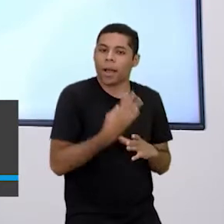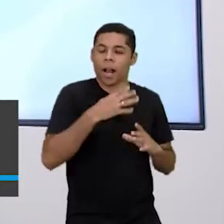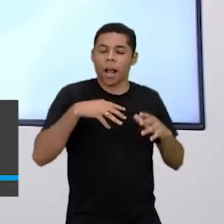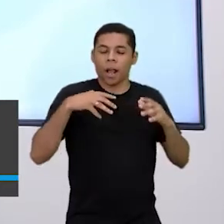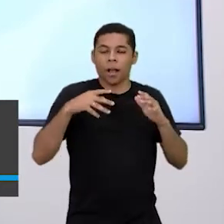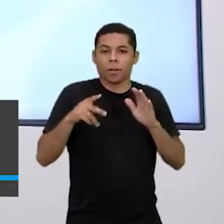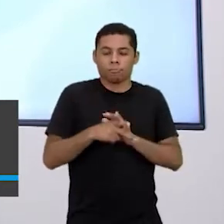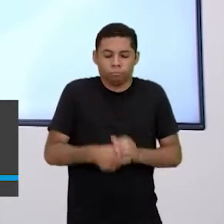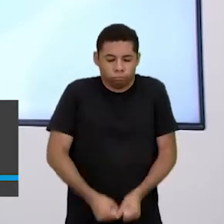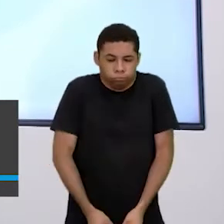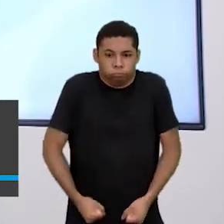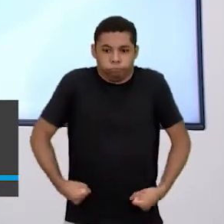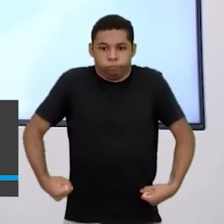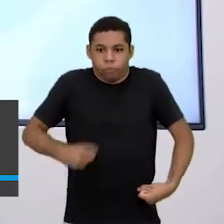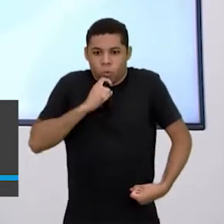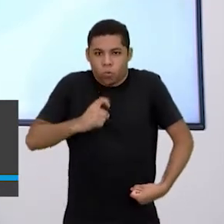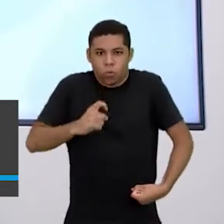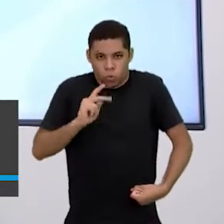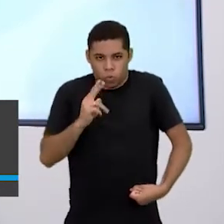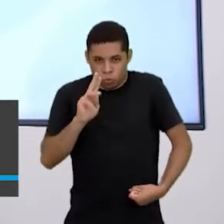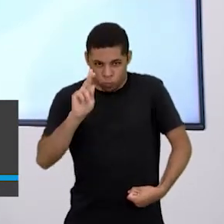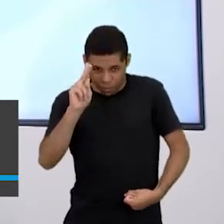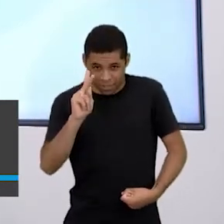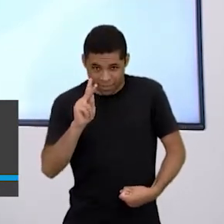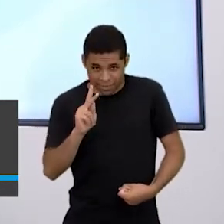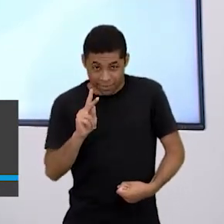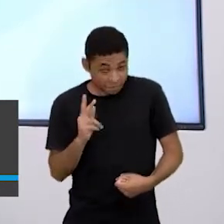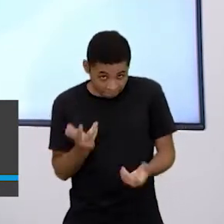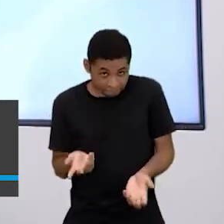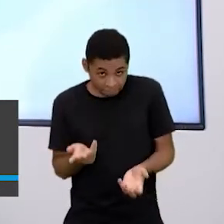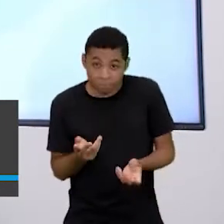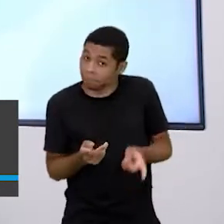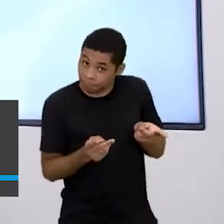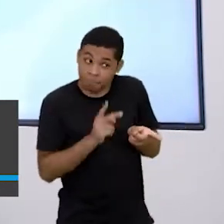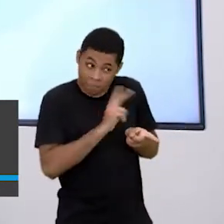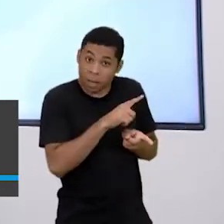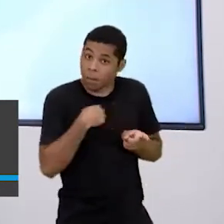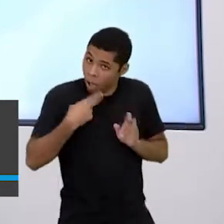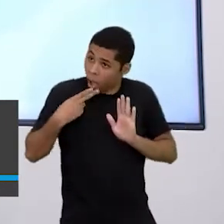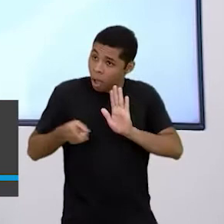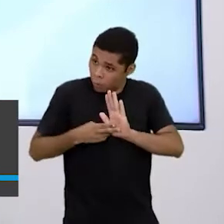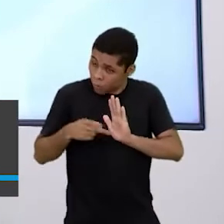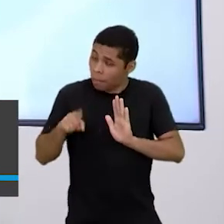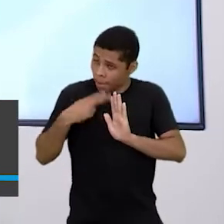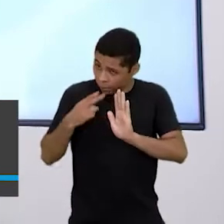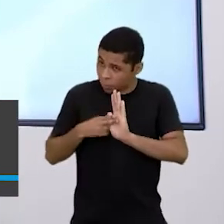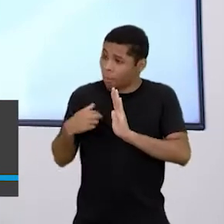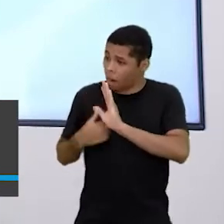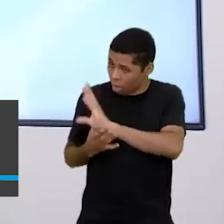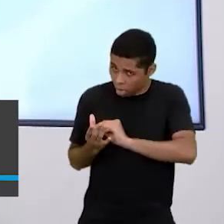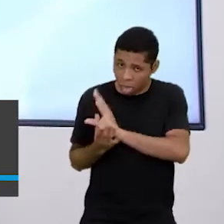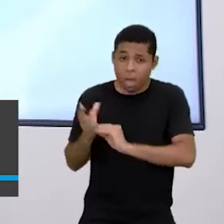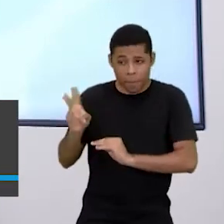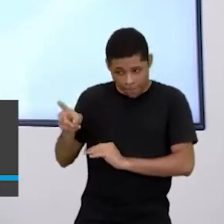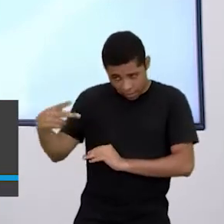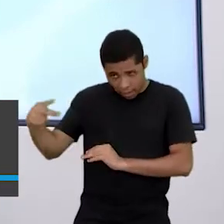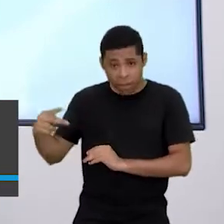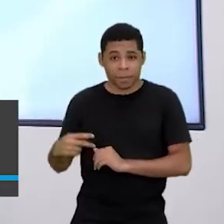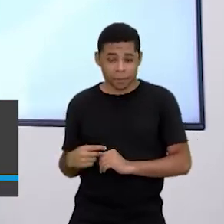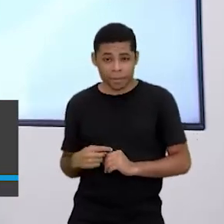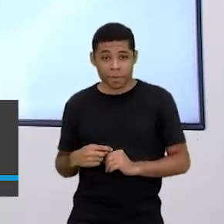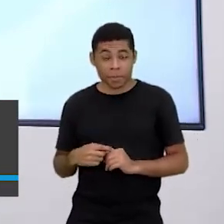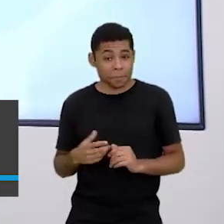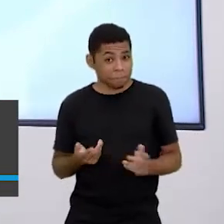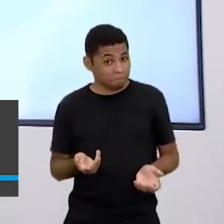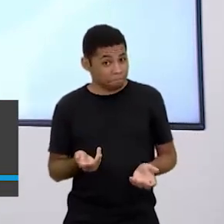escrever a história do Hulk, né? Então veja bem como é que ele mesmo assume isso, que é a inspiração dele, né? Então